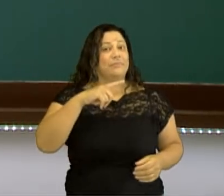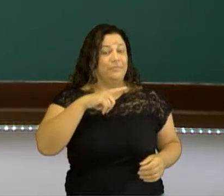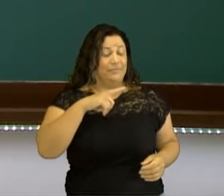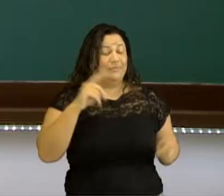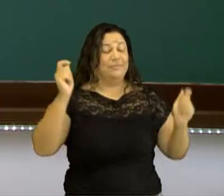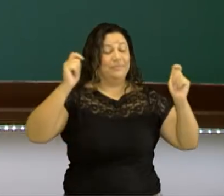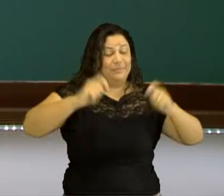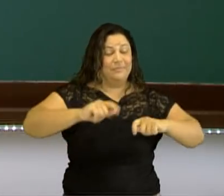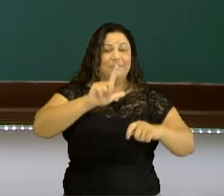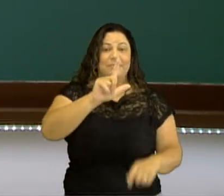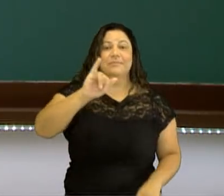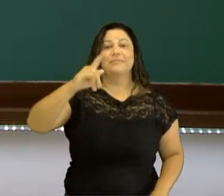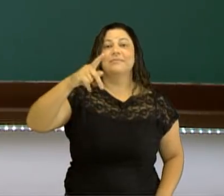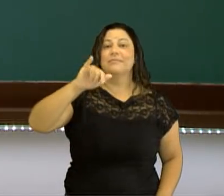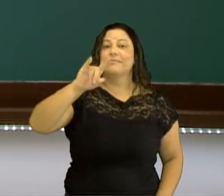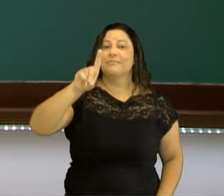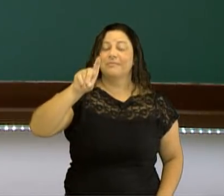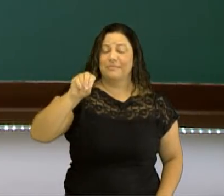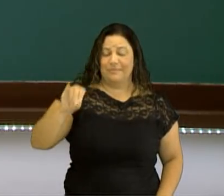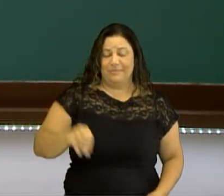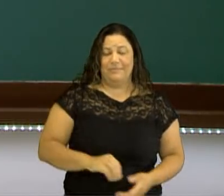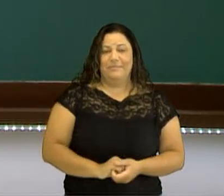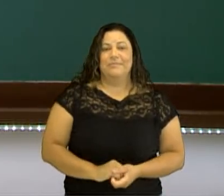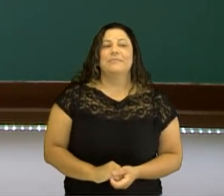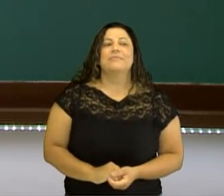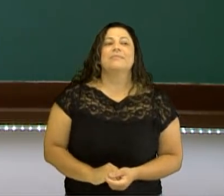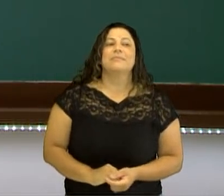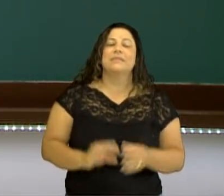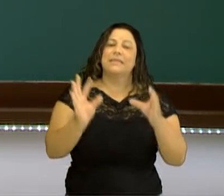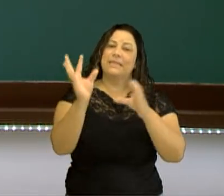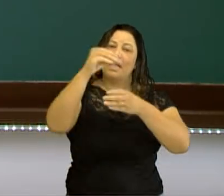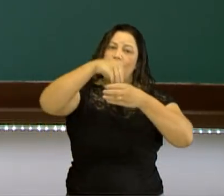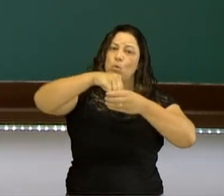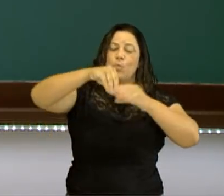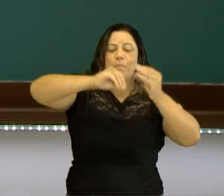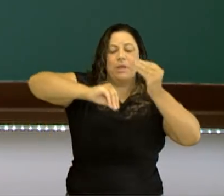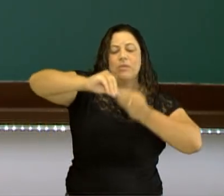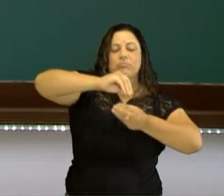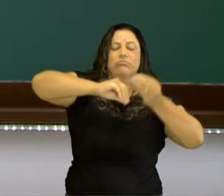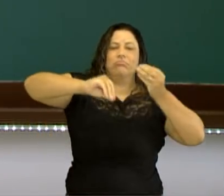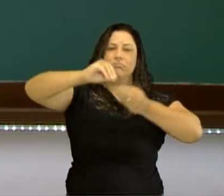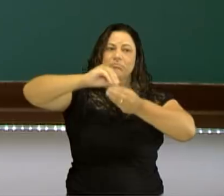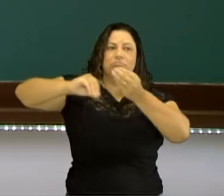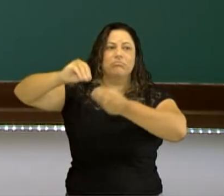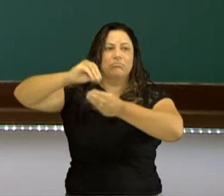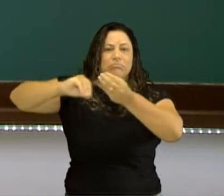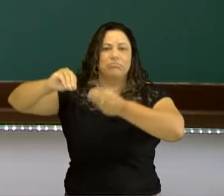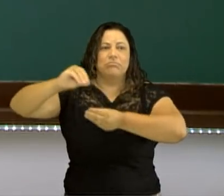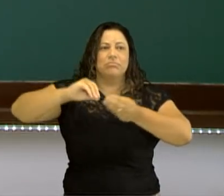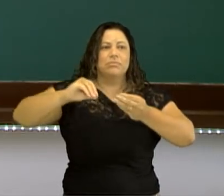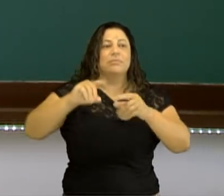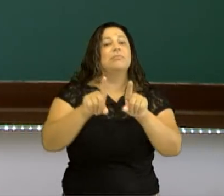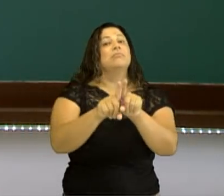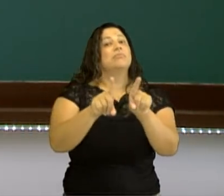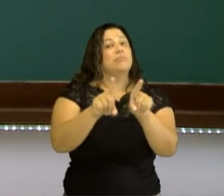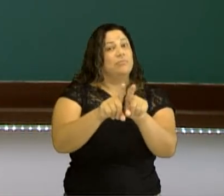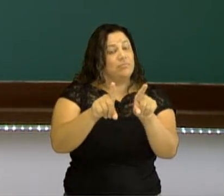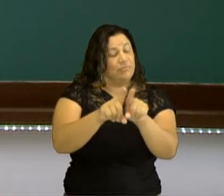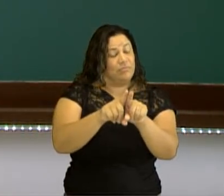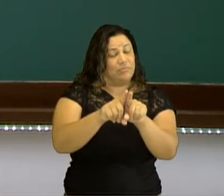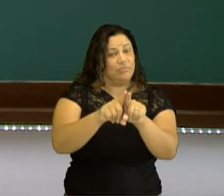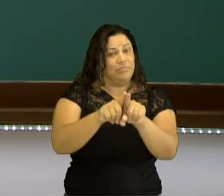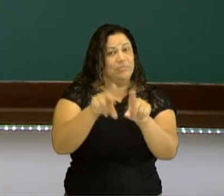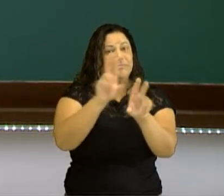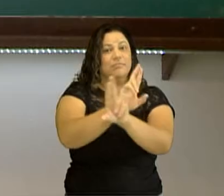mais uma função importante deles. Mas o que mais que eles fazem? Eles estão relacionados